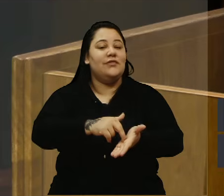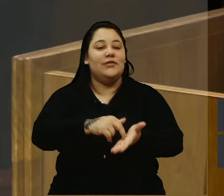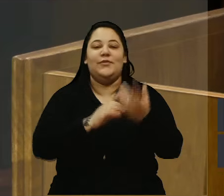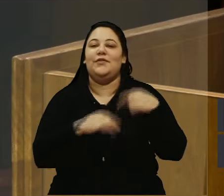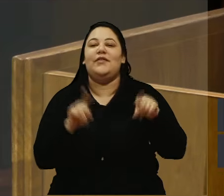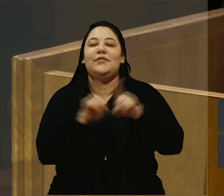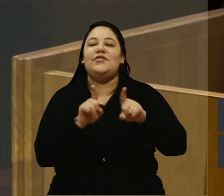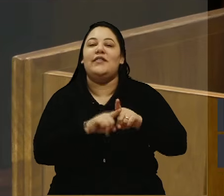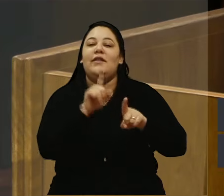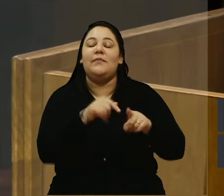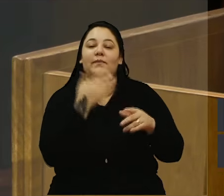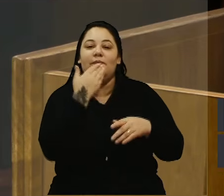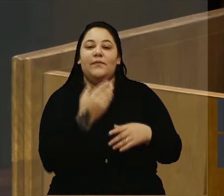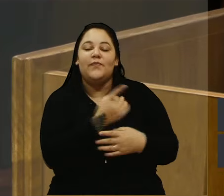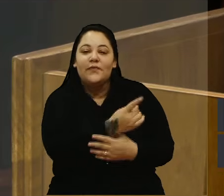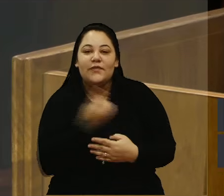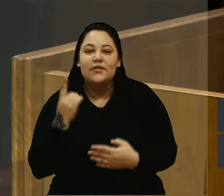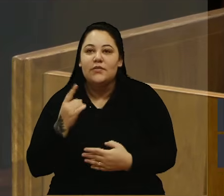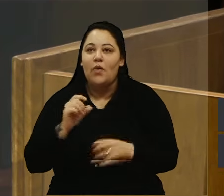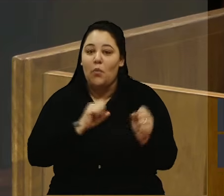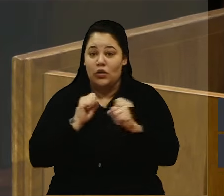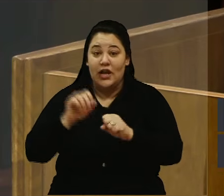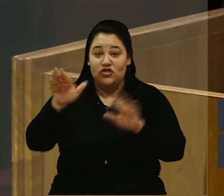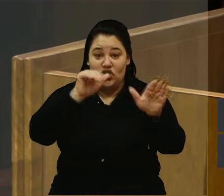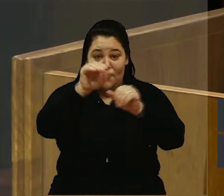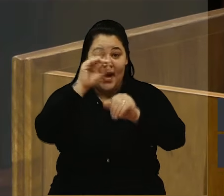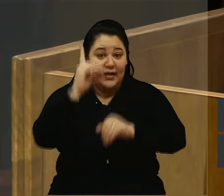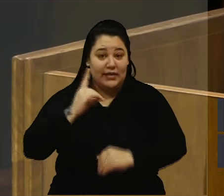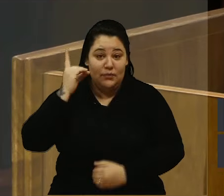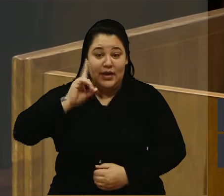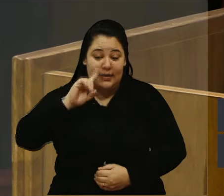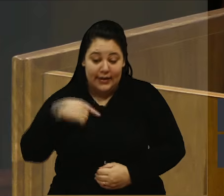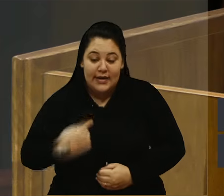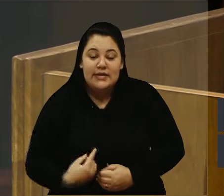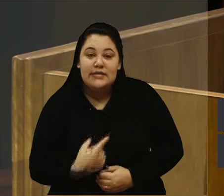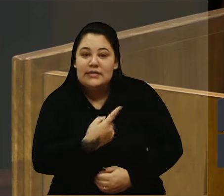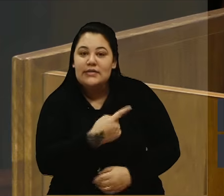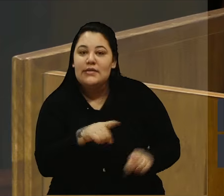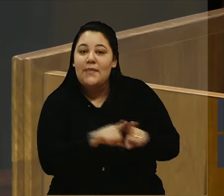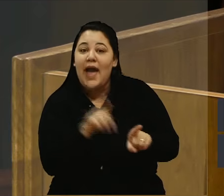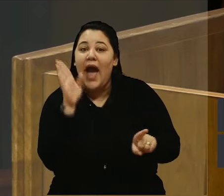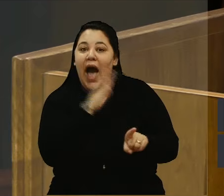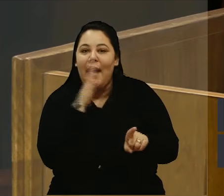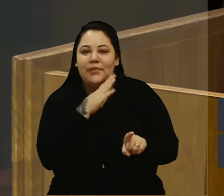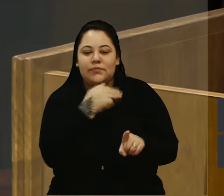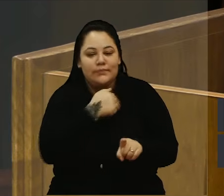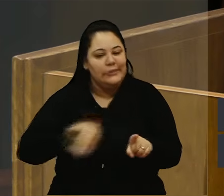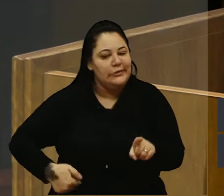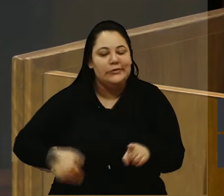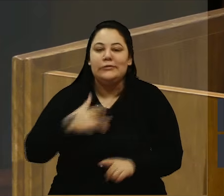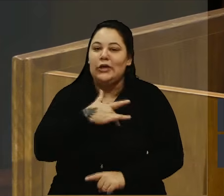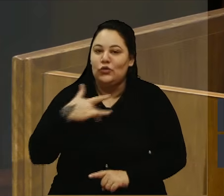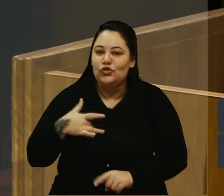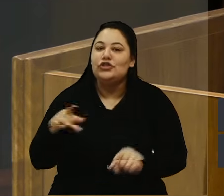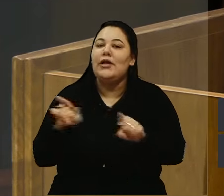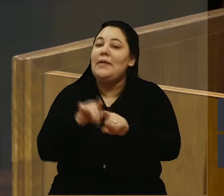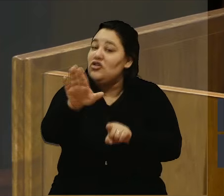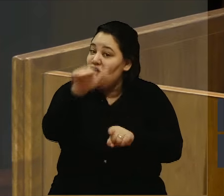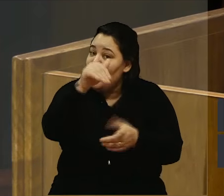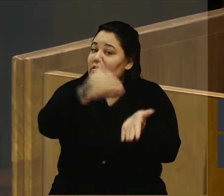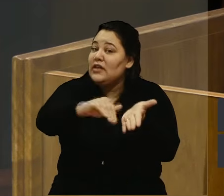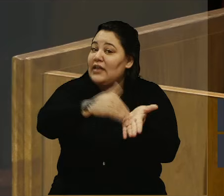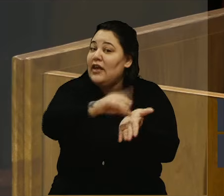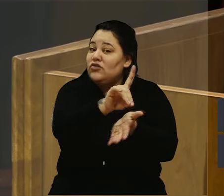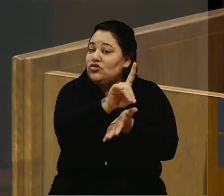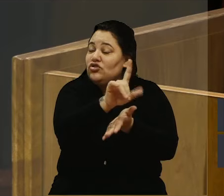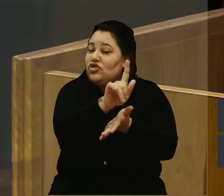puder, convocar a deputada Denise para uma agenda com o ministro, o quanto antes do ministro da Saúde, e também o Geraldo e o prefeito,